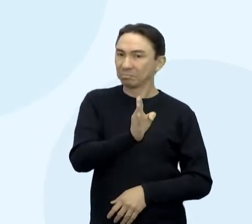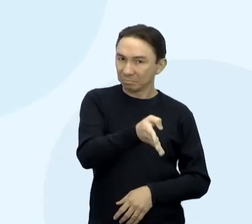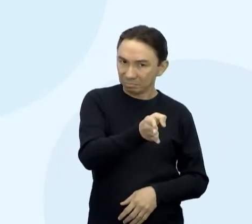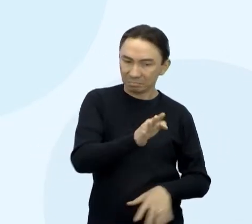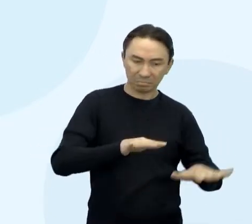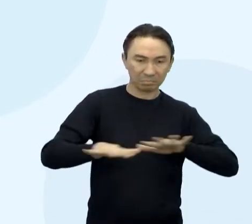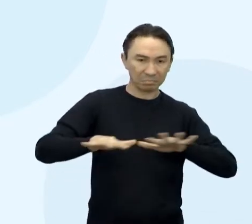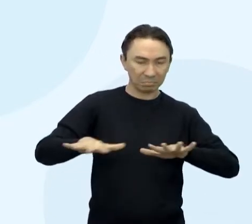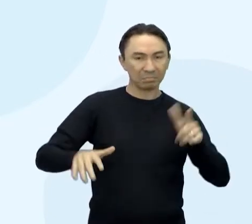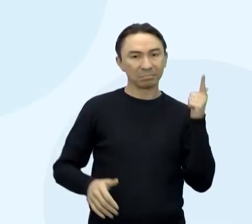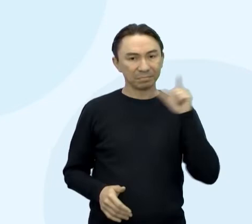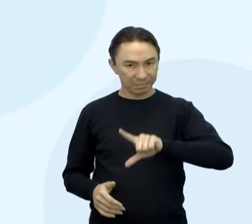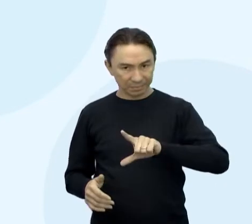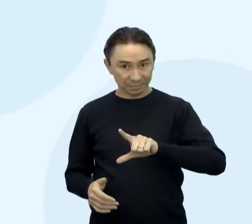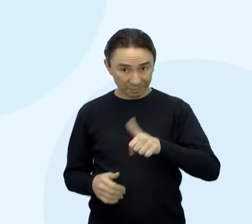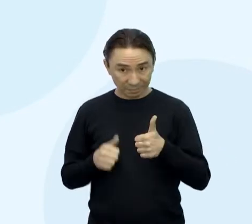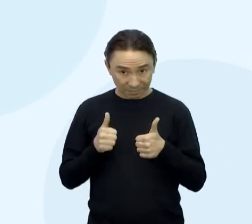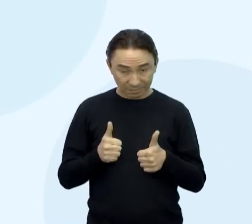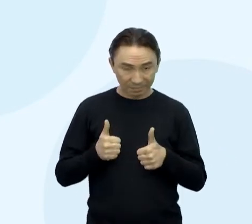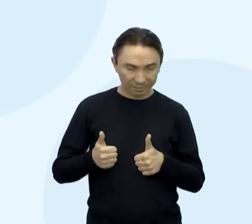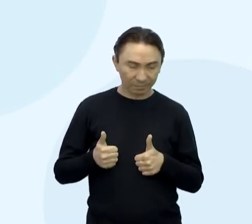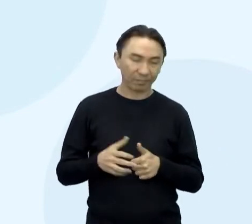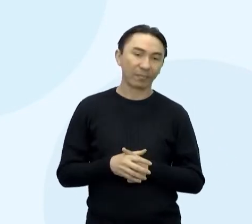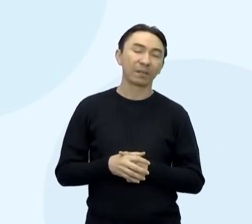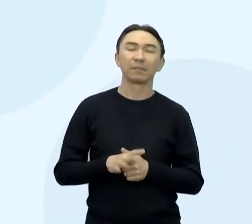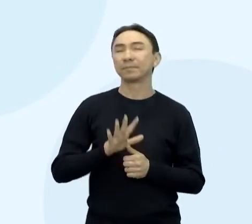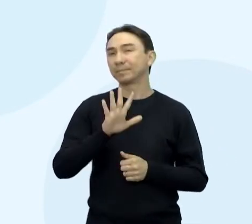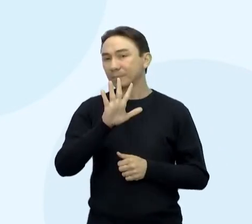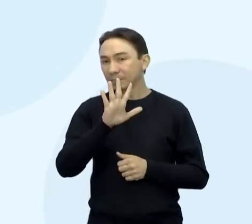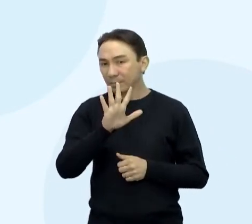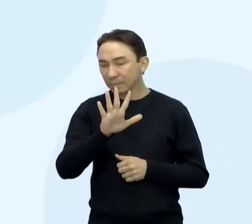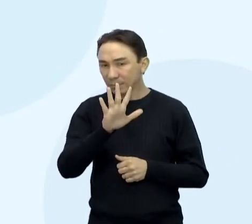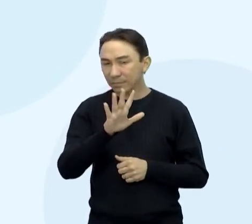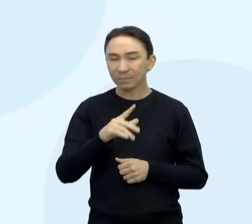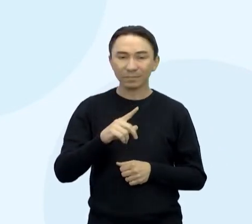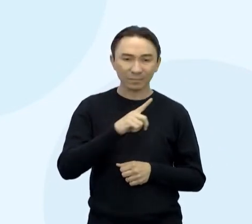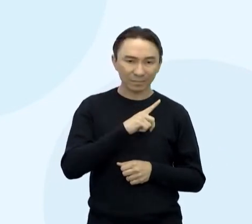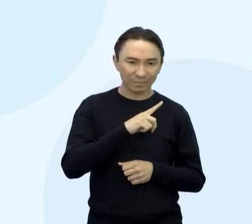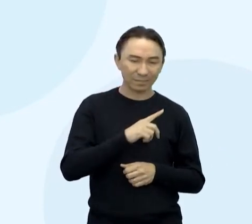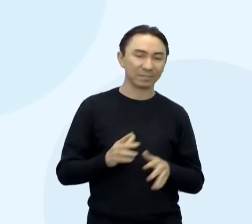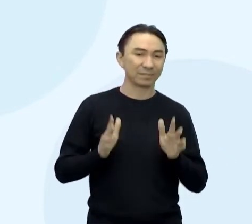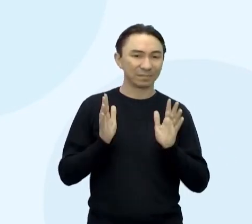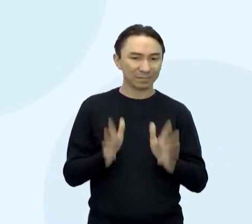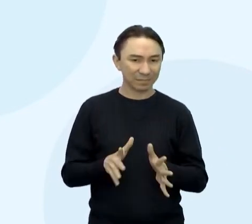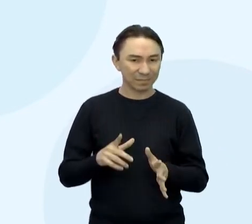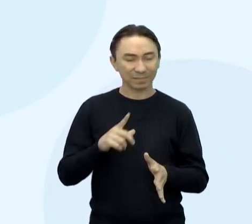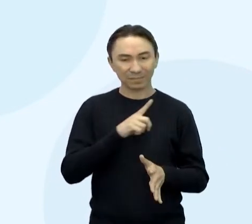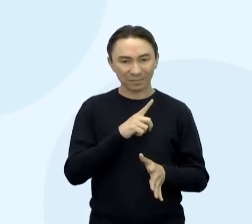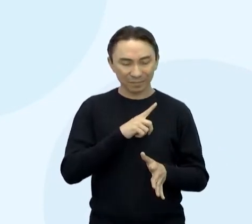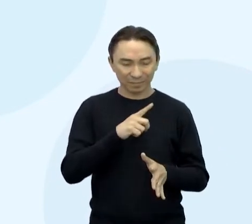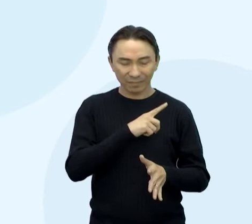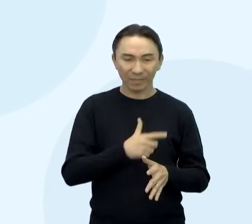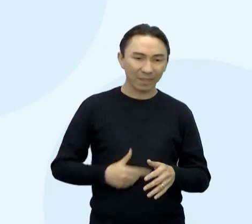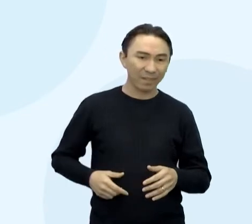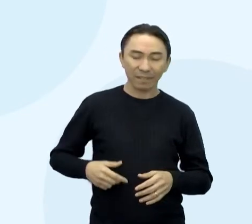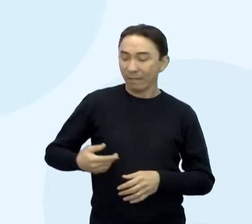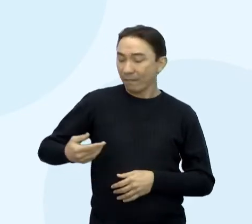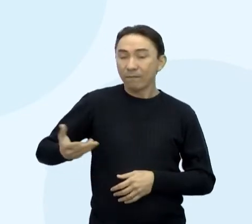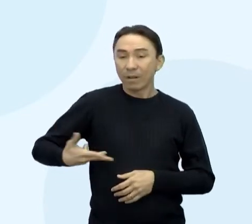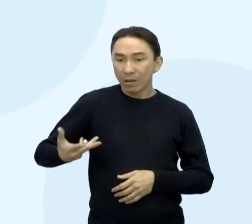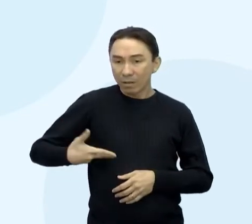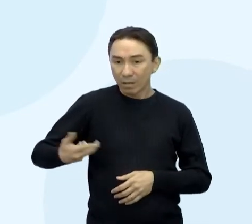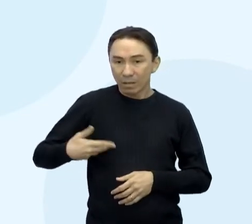Muito bem, dando aí a velocidade. Se eu tiver essa condição colocada aqui com velocidade constante, eu tenho